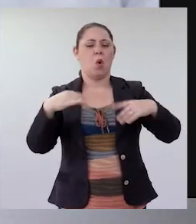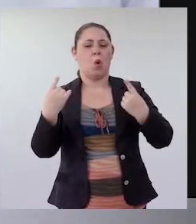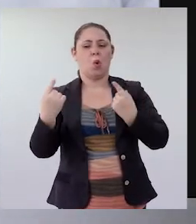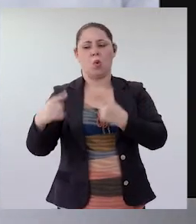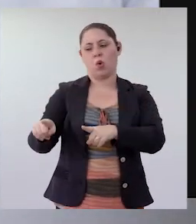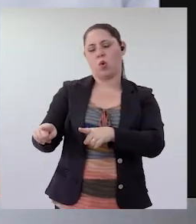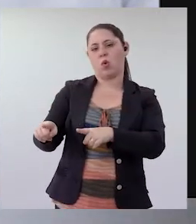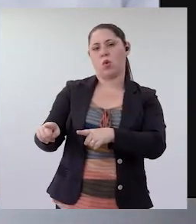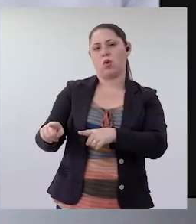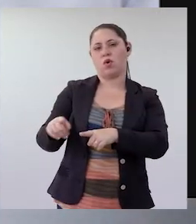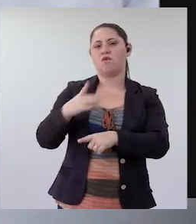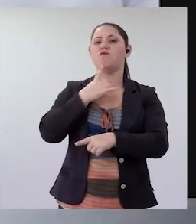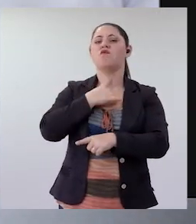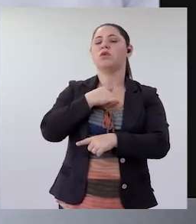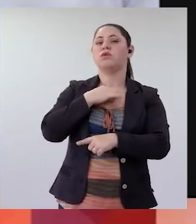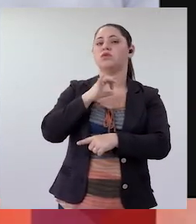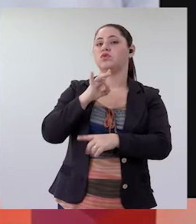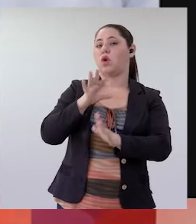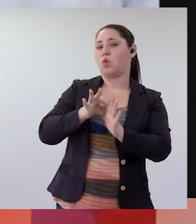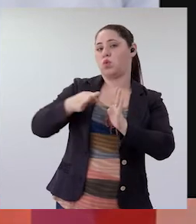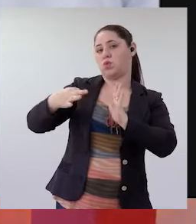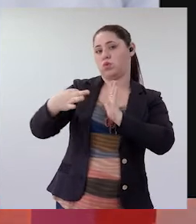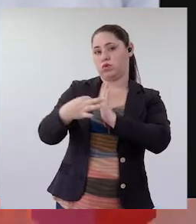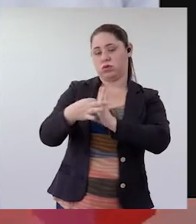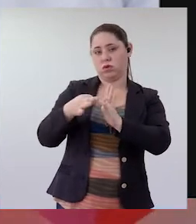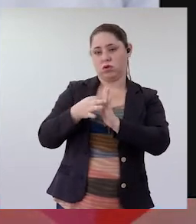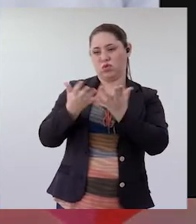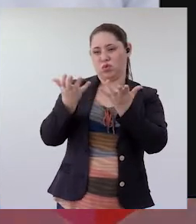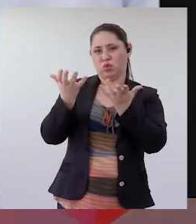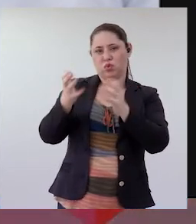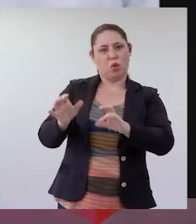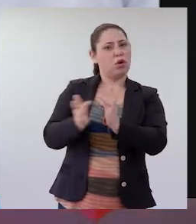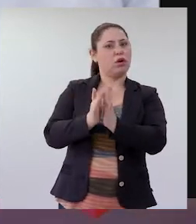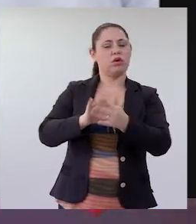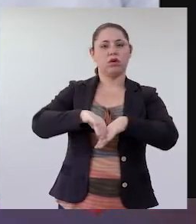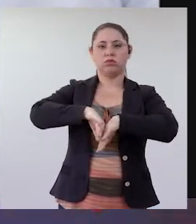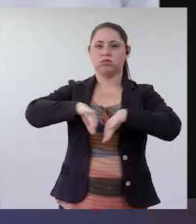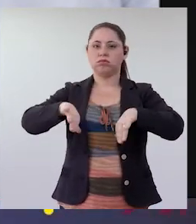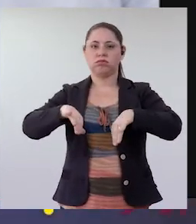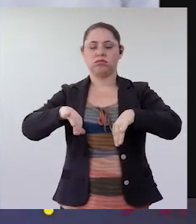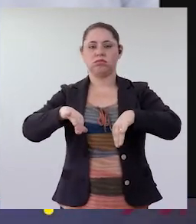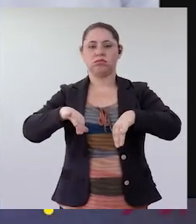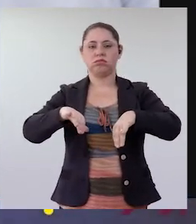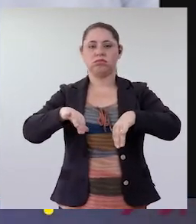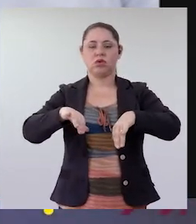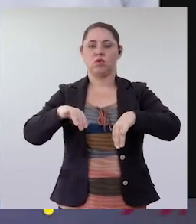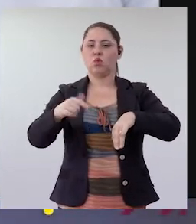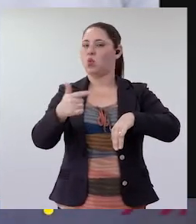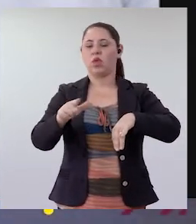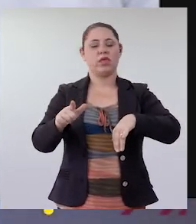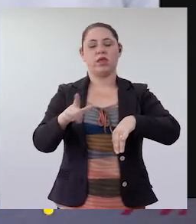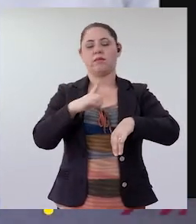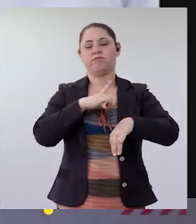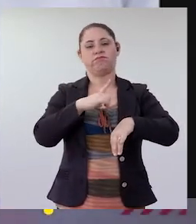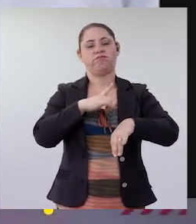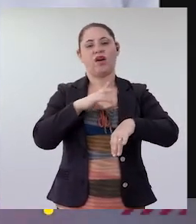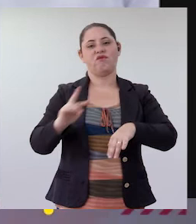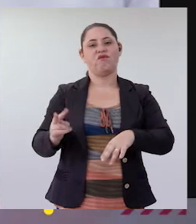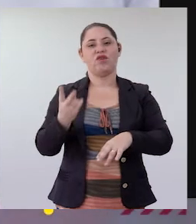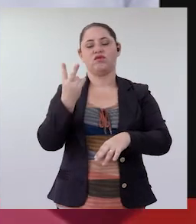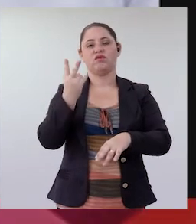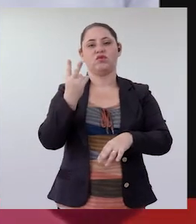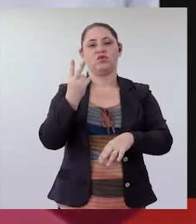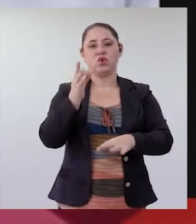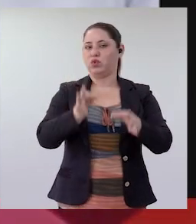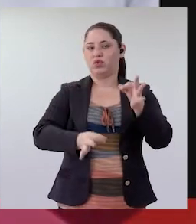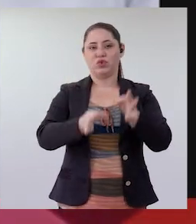vontade. Só estou dizendo que o argumento de não querer divorciar não é mais válido. Né?